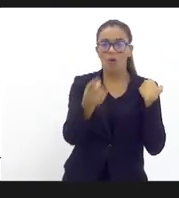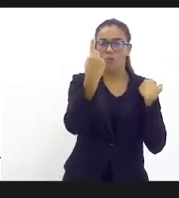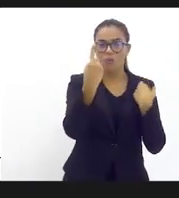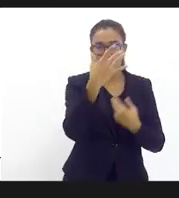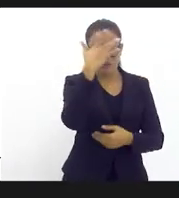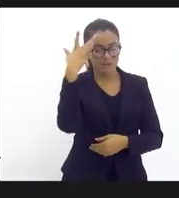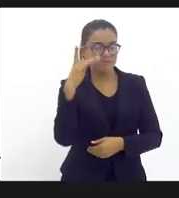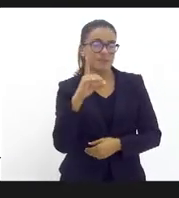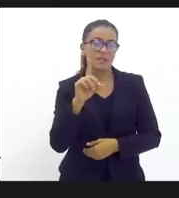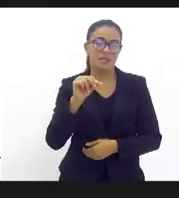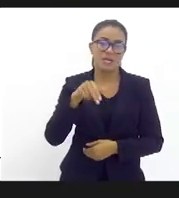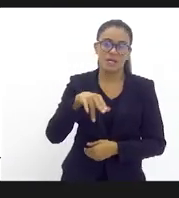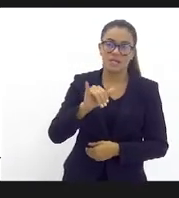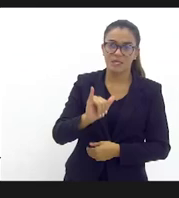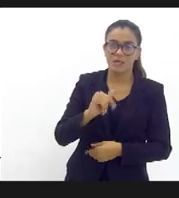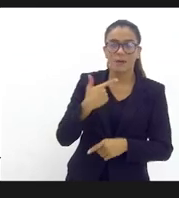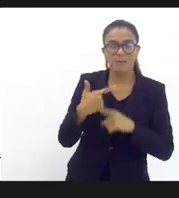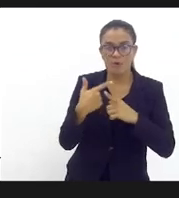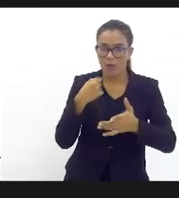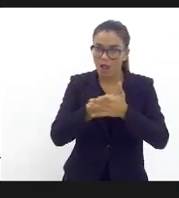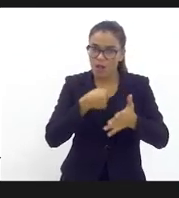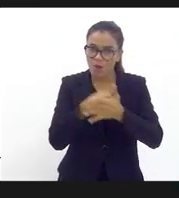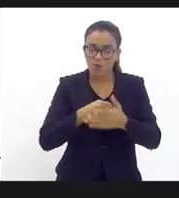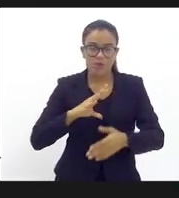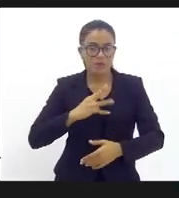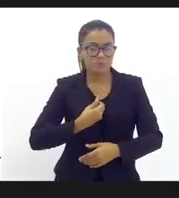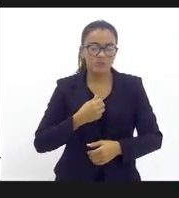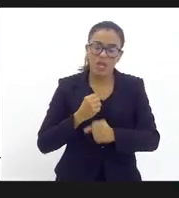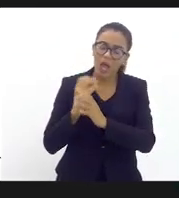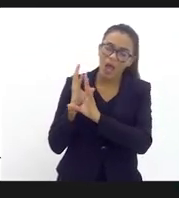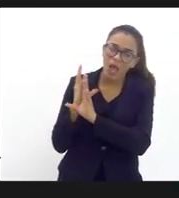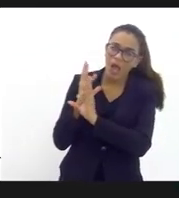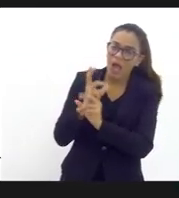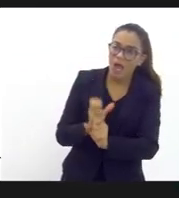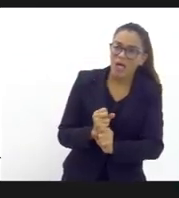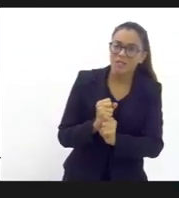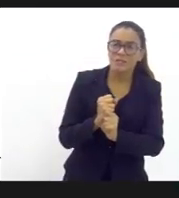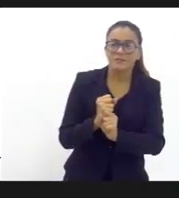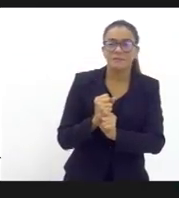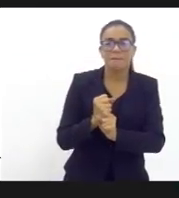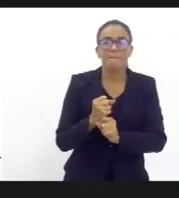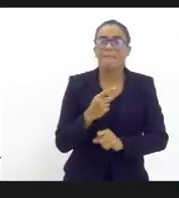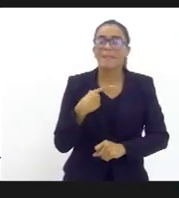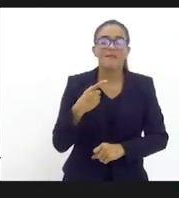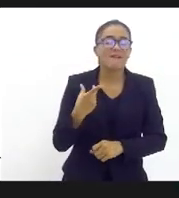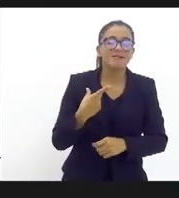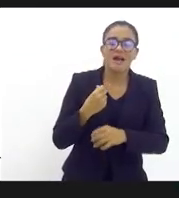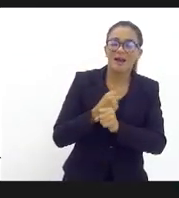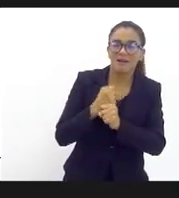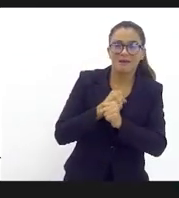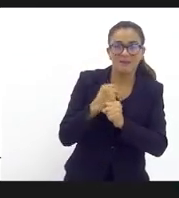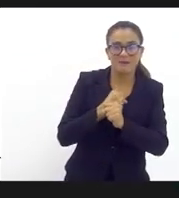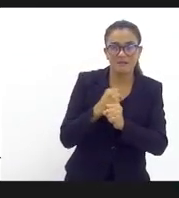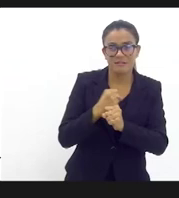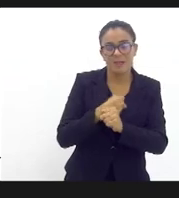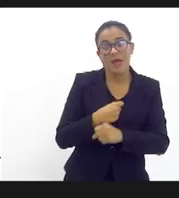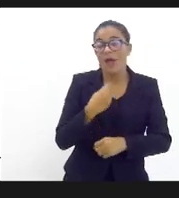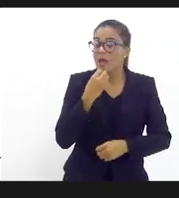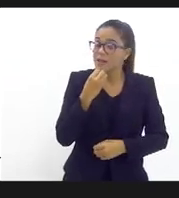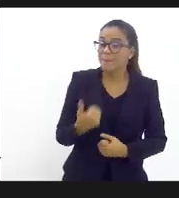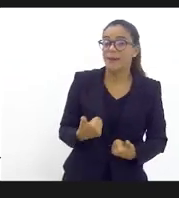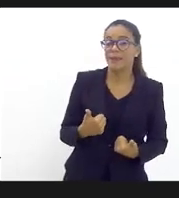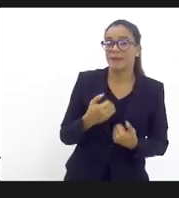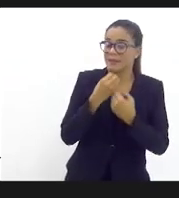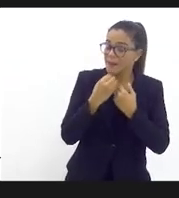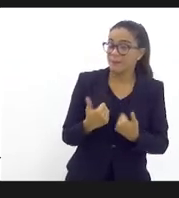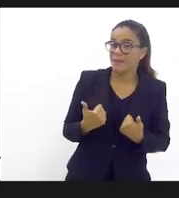nas costas delas. Porque a luta travesti, ela já vem carregando muito da nossa existência nas costas durante muitos anos. Ainda bem,